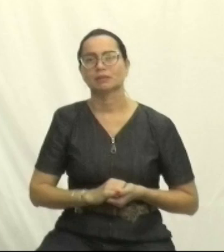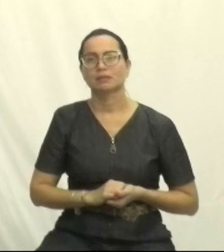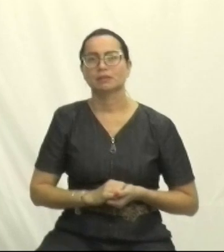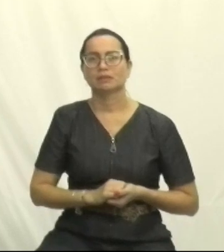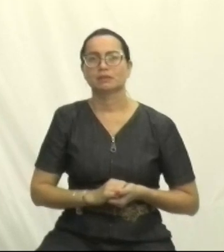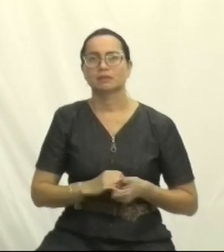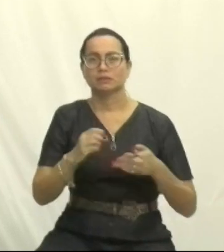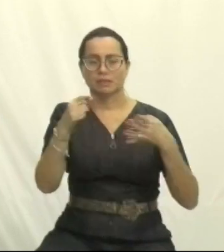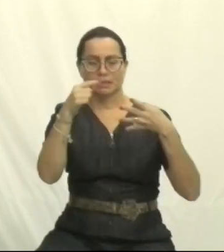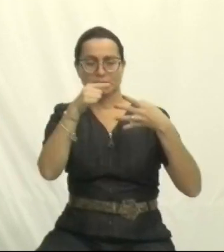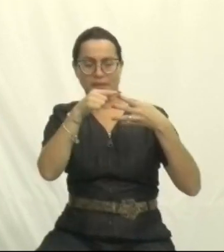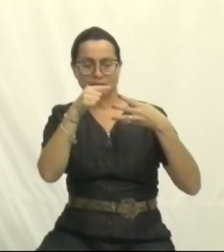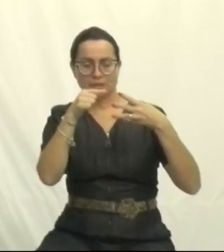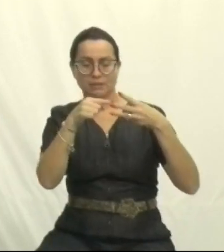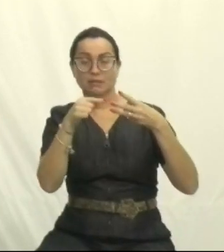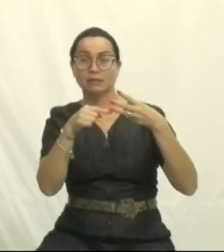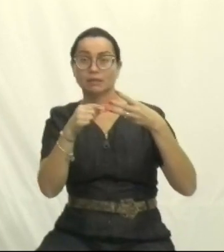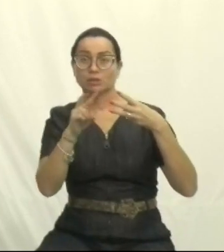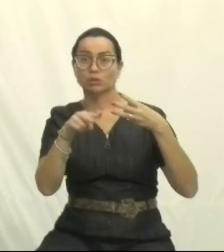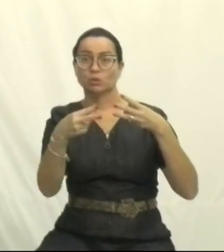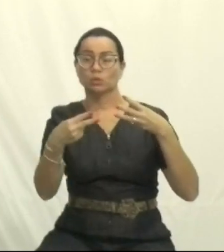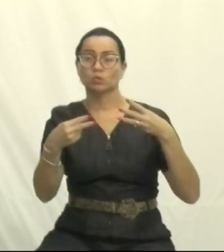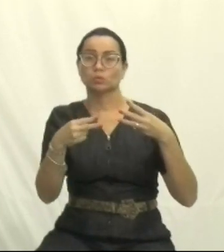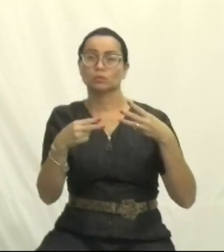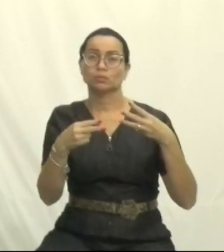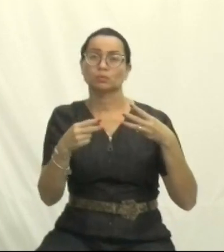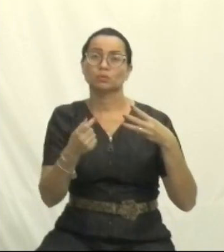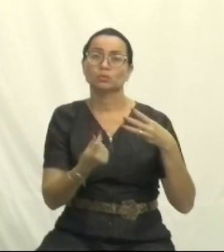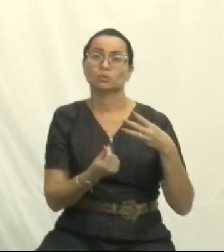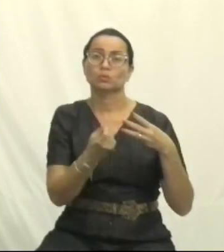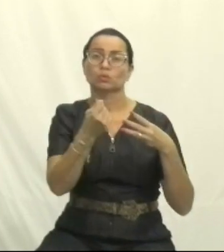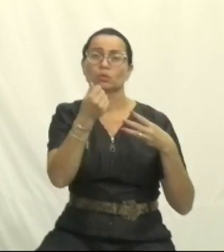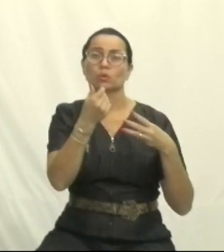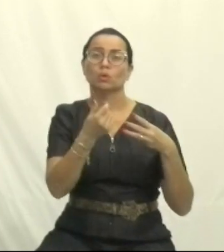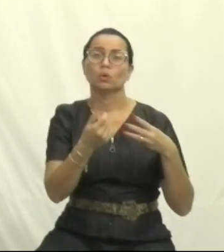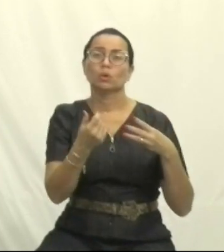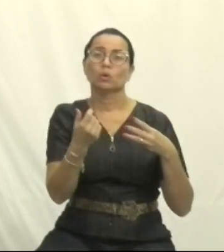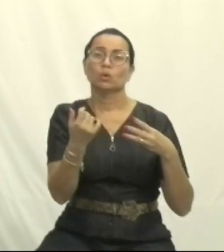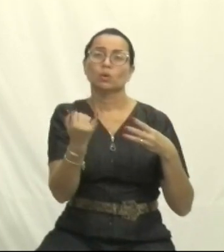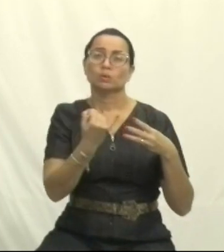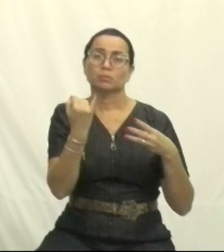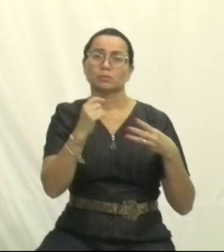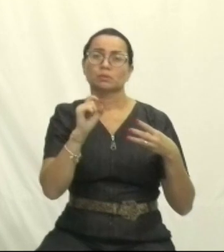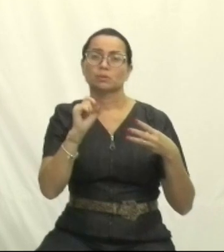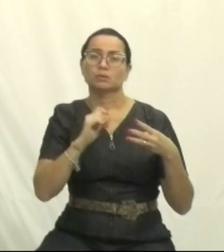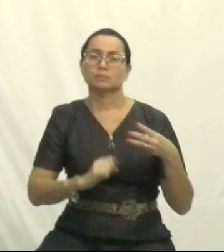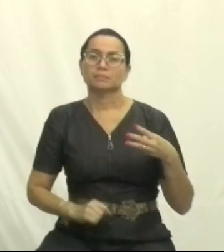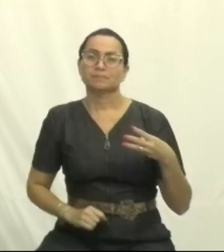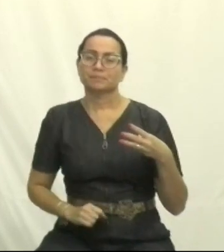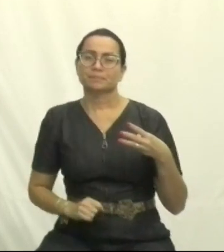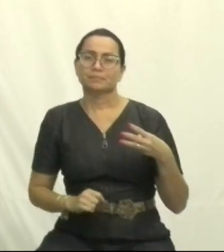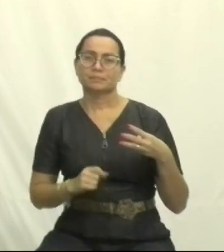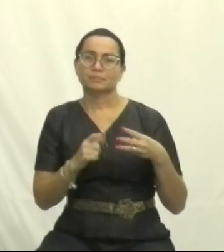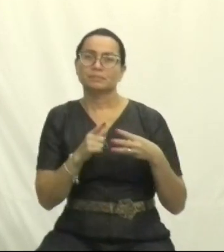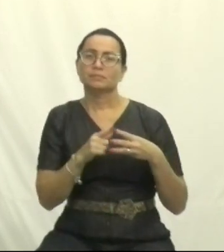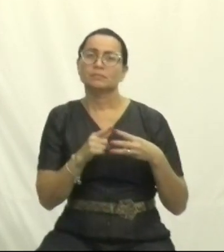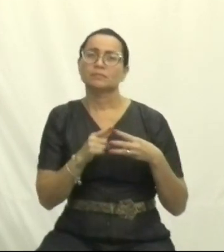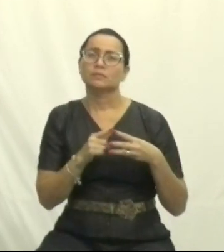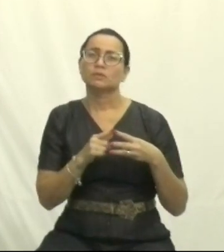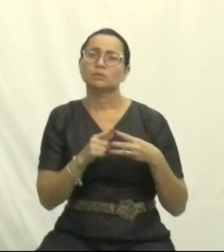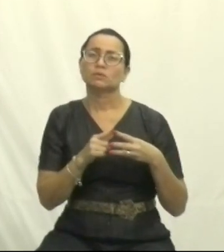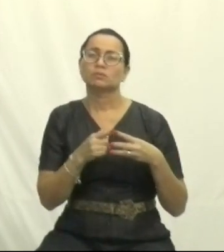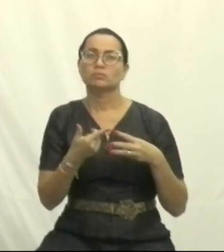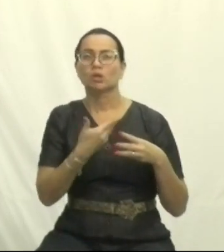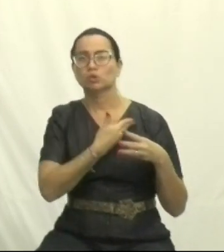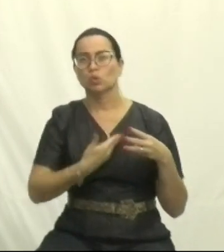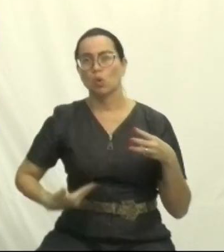3 partes de recursos aí, que são uma parte proveniente das nossas vistorias, uma parte que veio do governo do